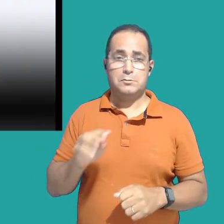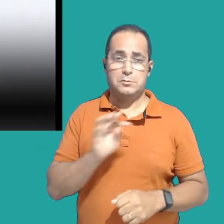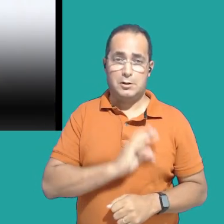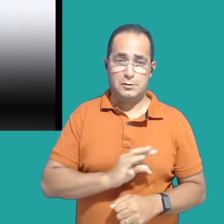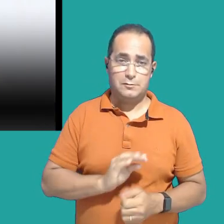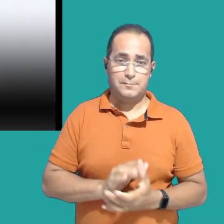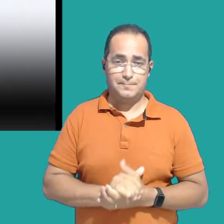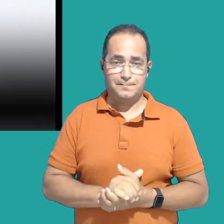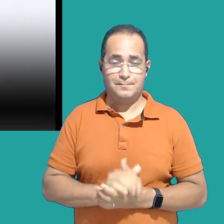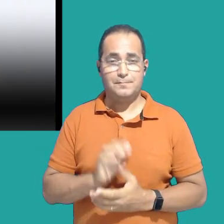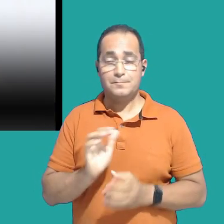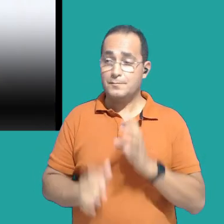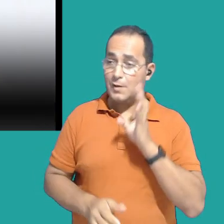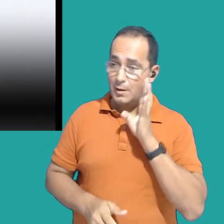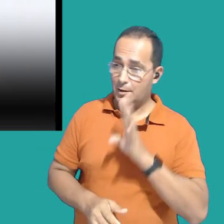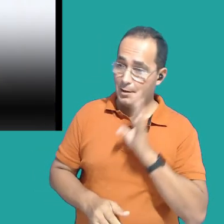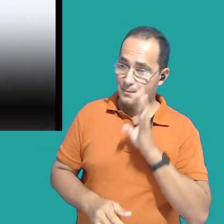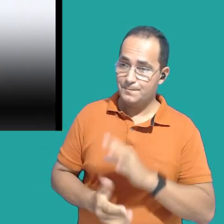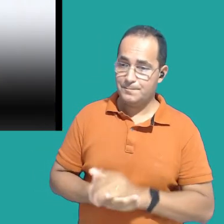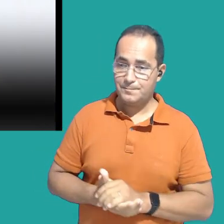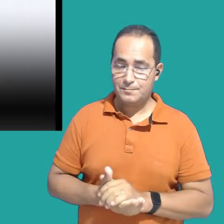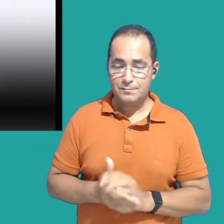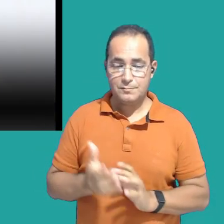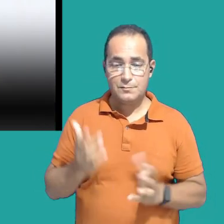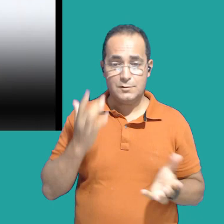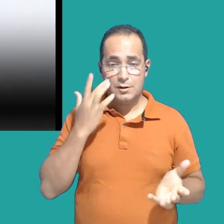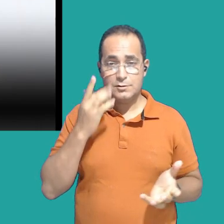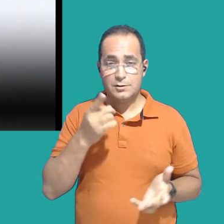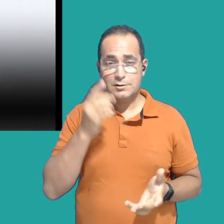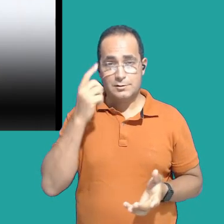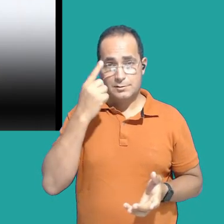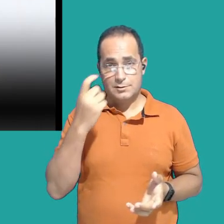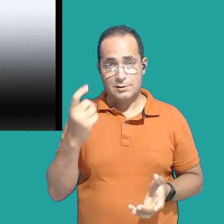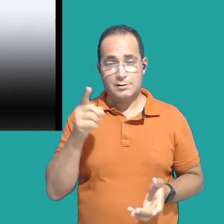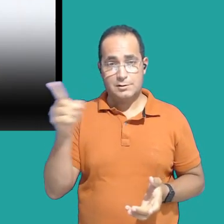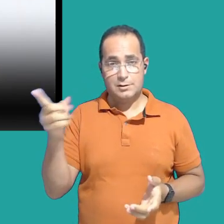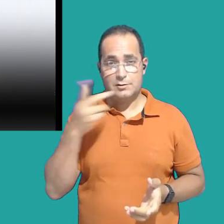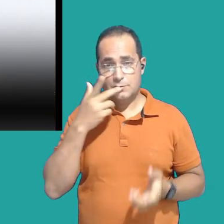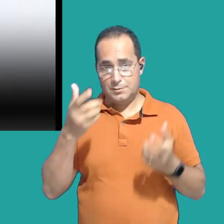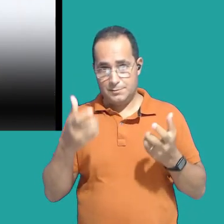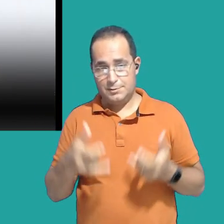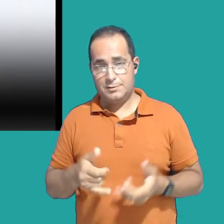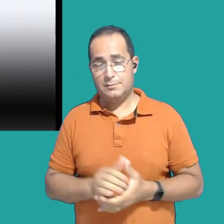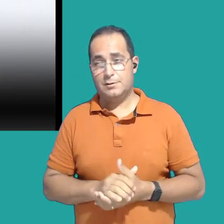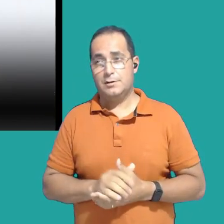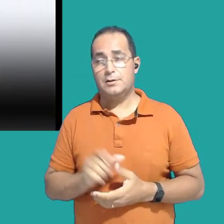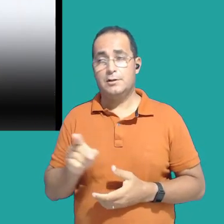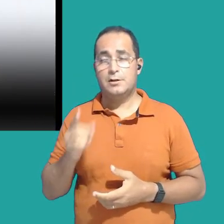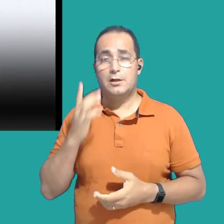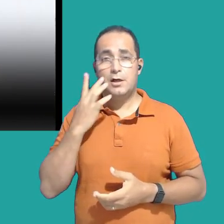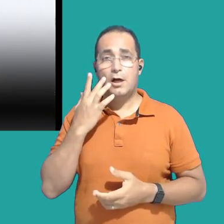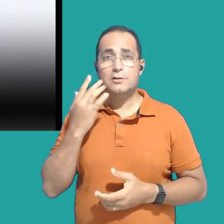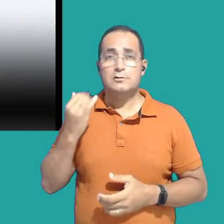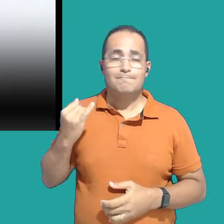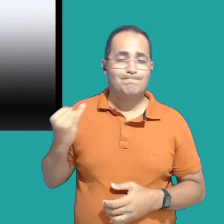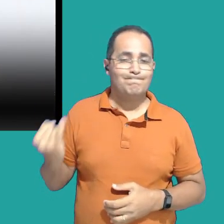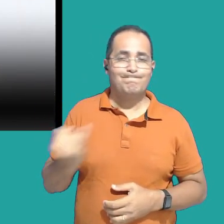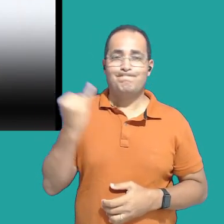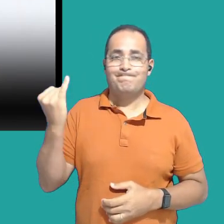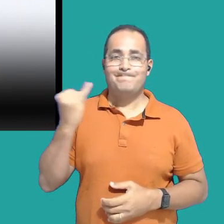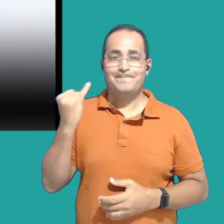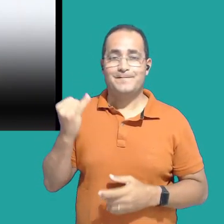servidores e por aí vai. Bacana. O que eu acho interessante, assim, na tua fala, que eu fico pensando, assim, eu